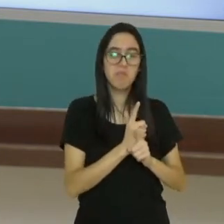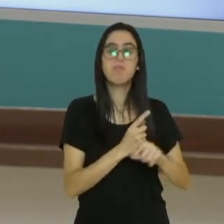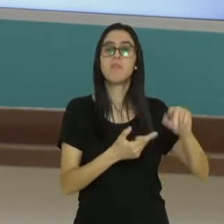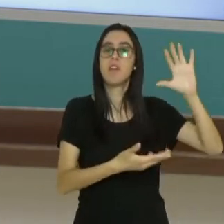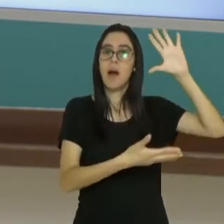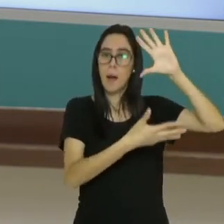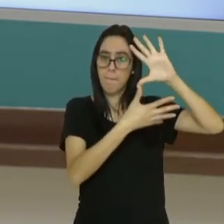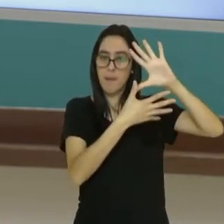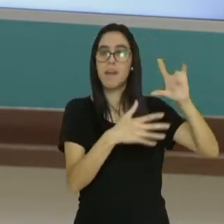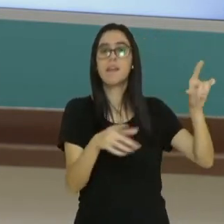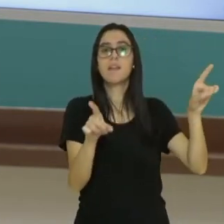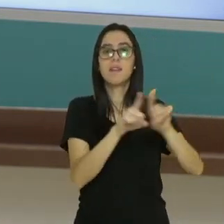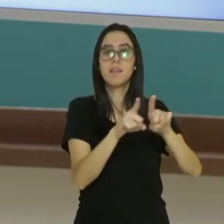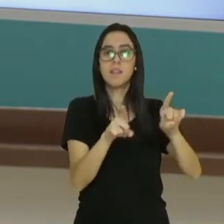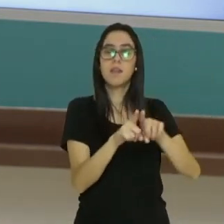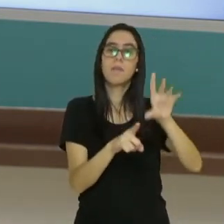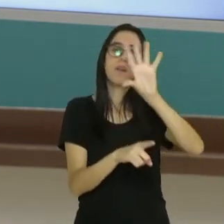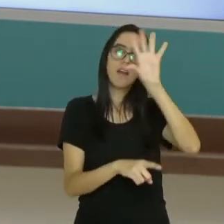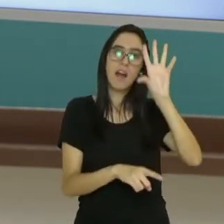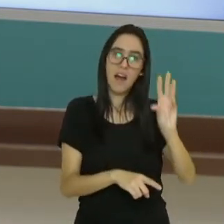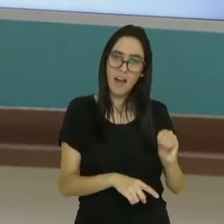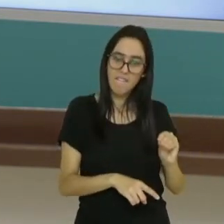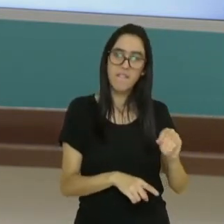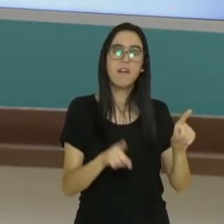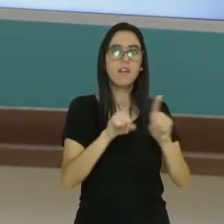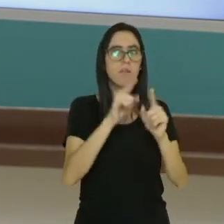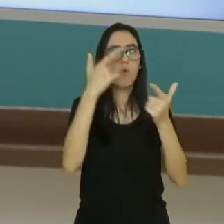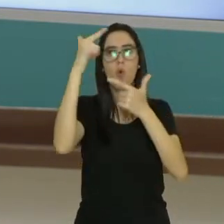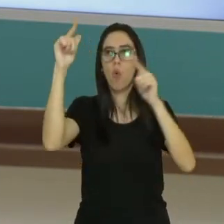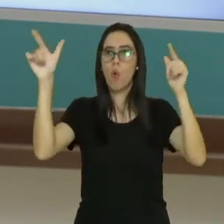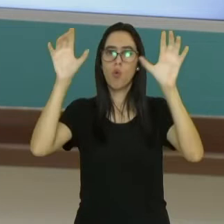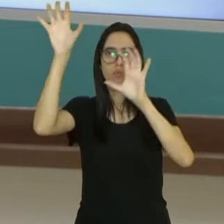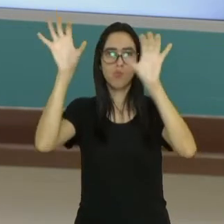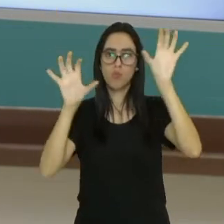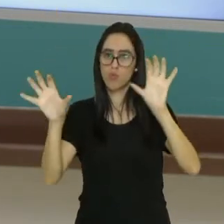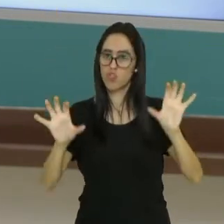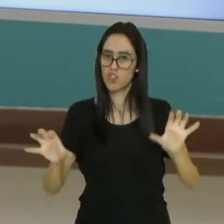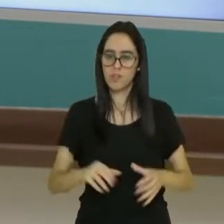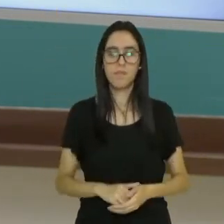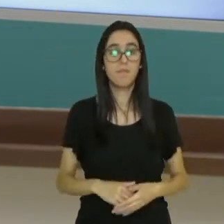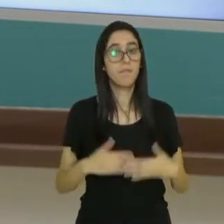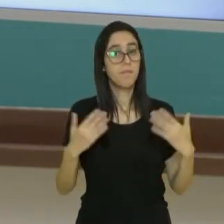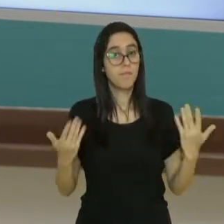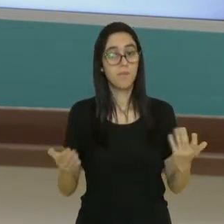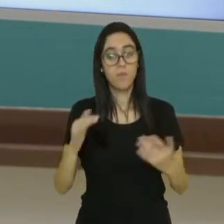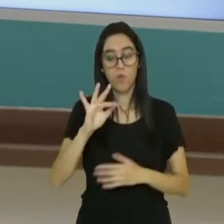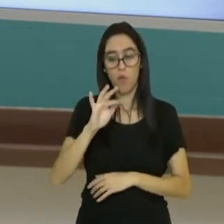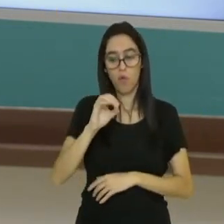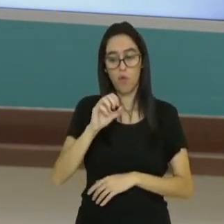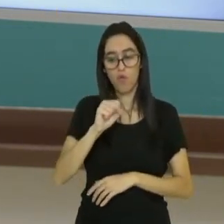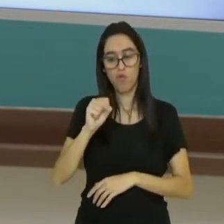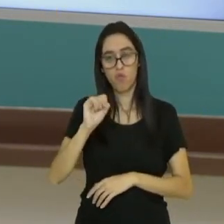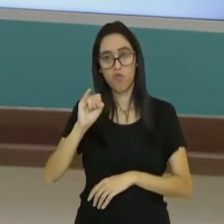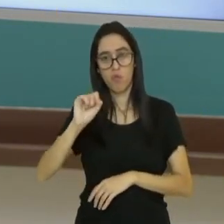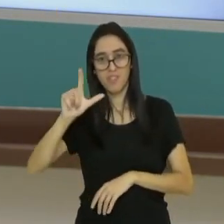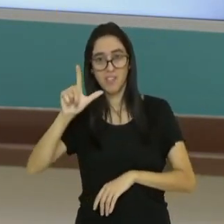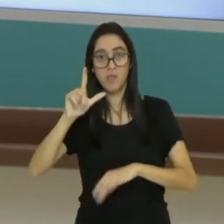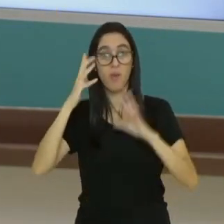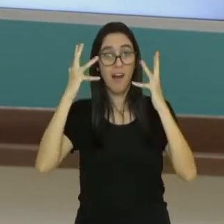América quanto na África e em outros continentes. Então, esses fósseis de animais